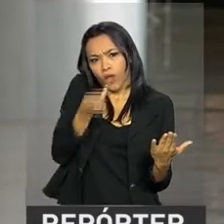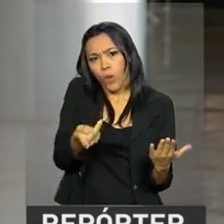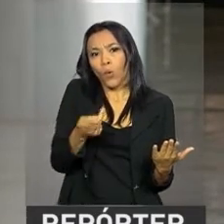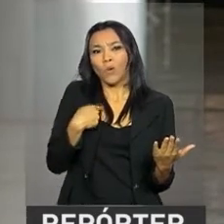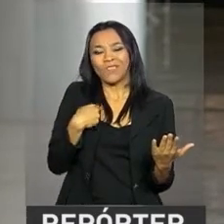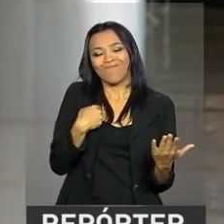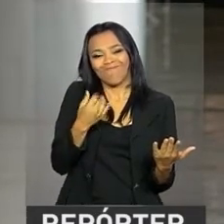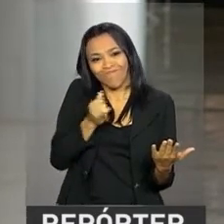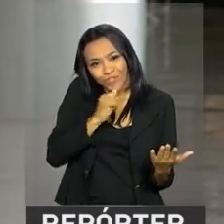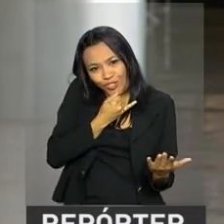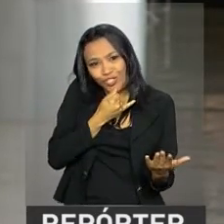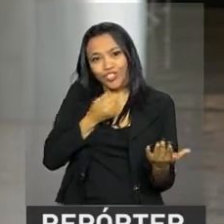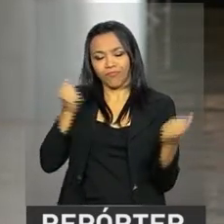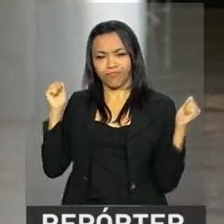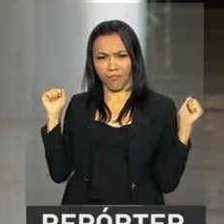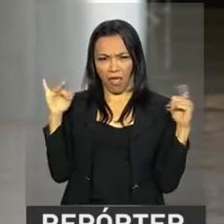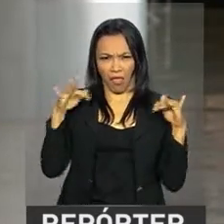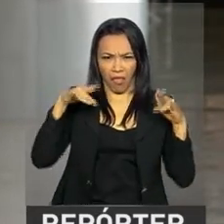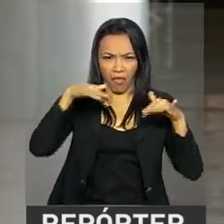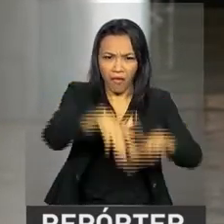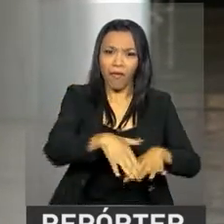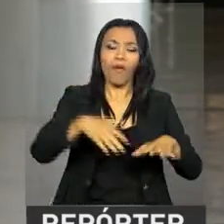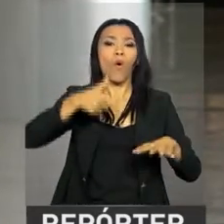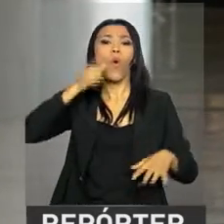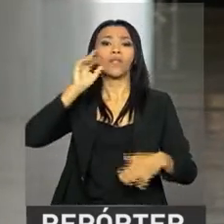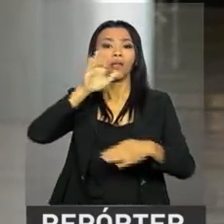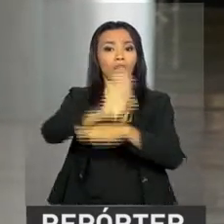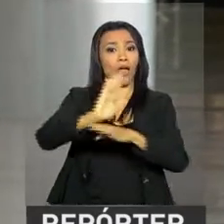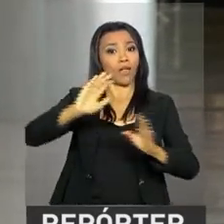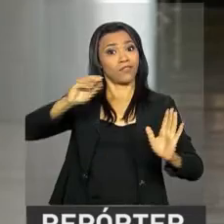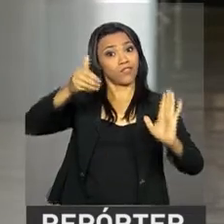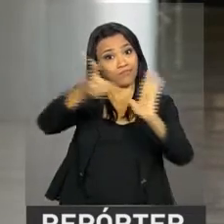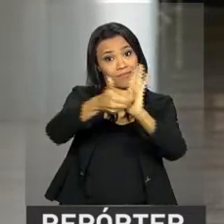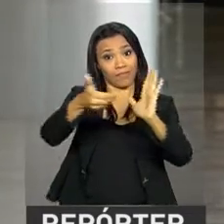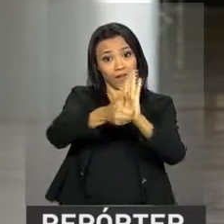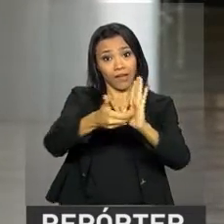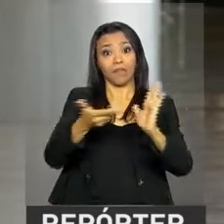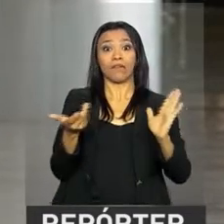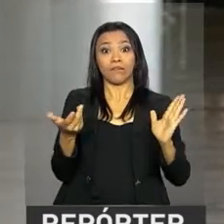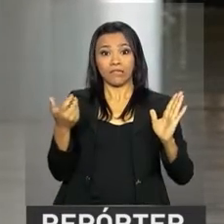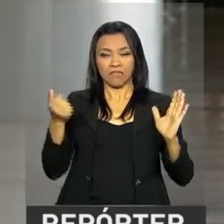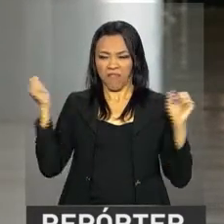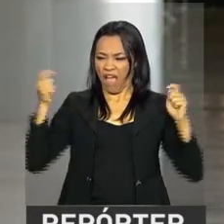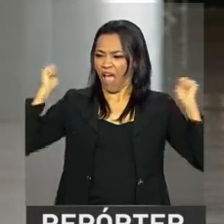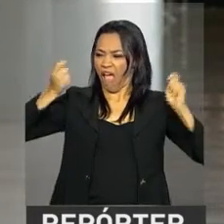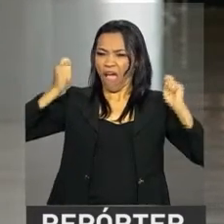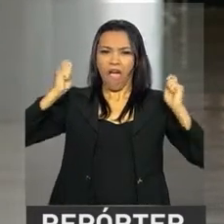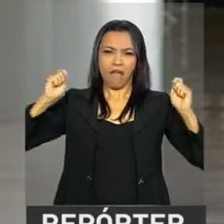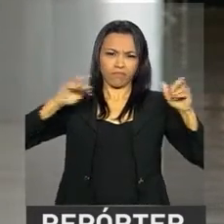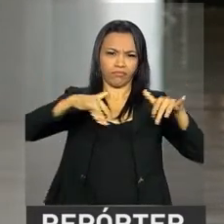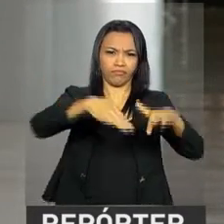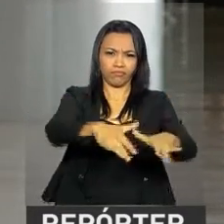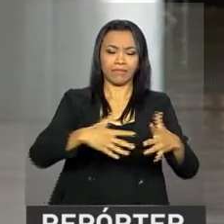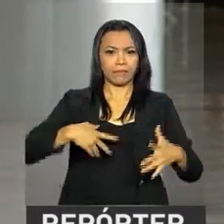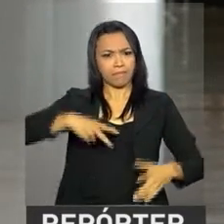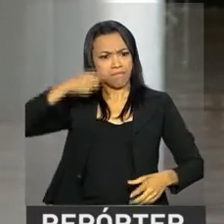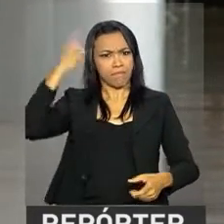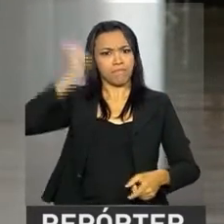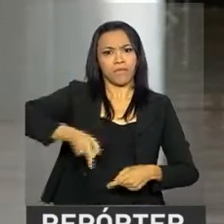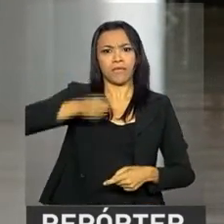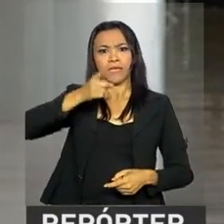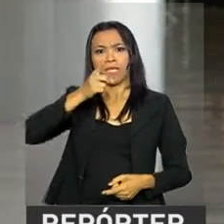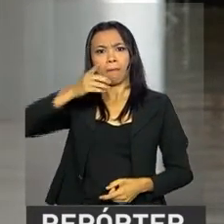invasão do plenário da câmara dos deputados na tarde de ontem por manifestantes que defendiam a intervenção militar no